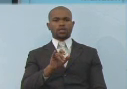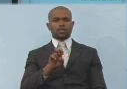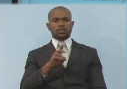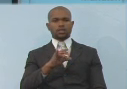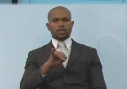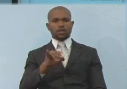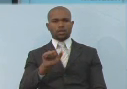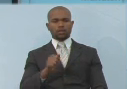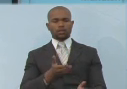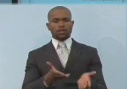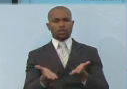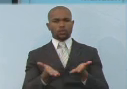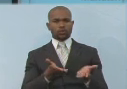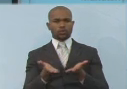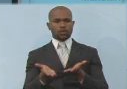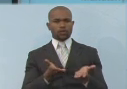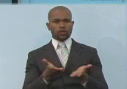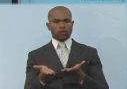eficiência no serviço